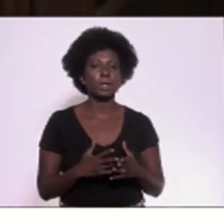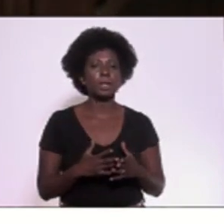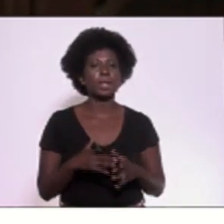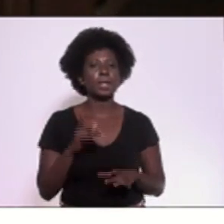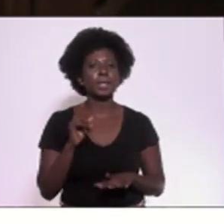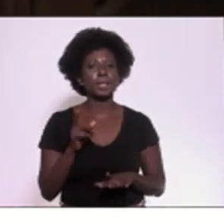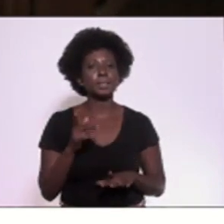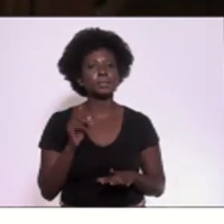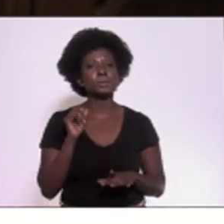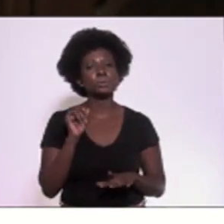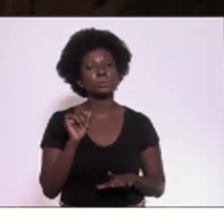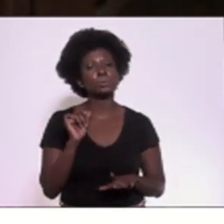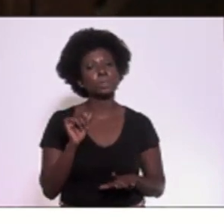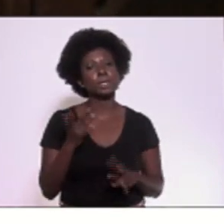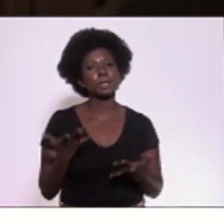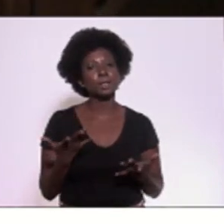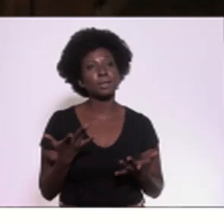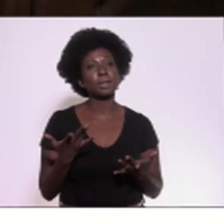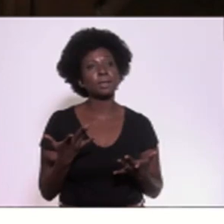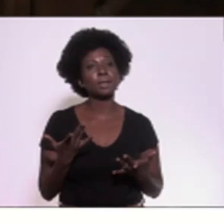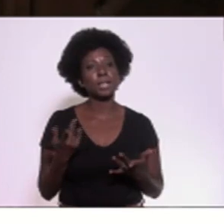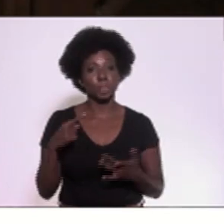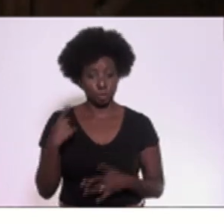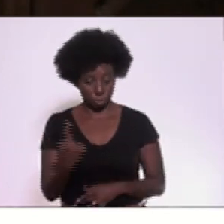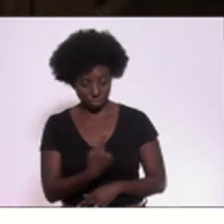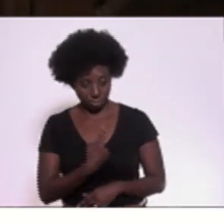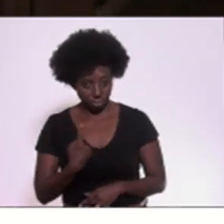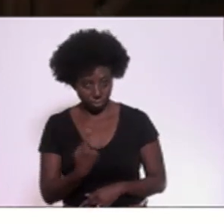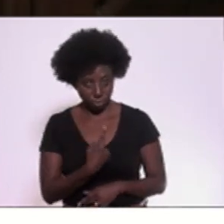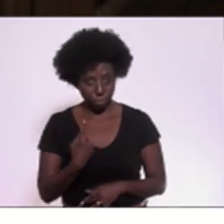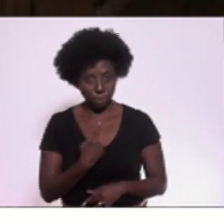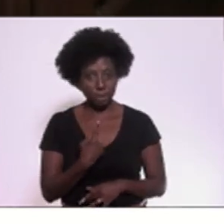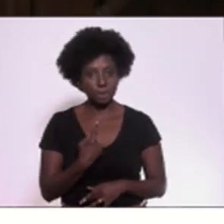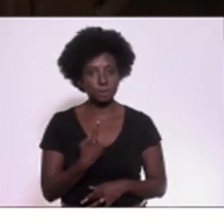Merece de nós, né, que somos seus companheiros na